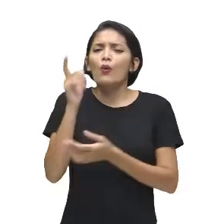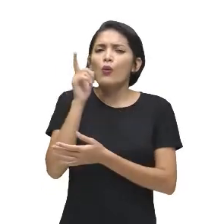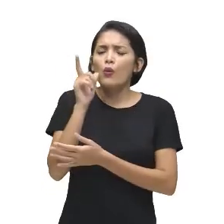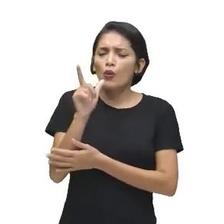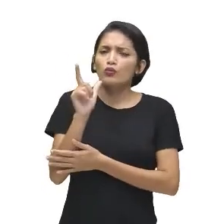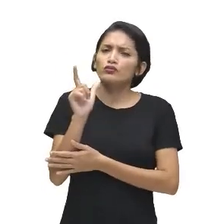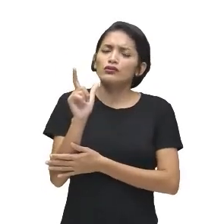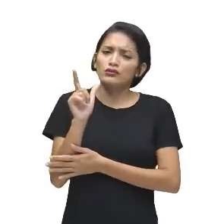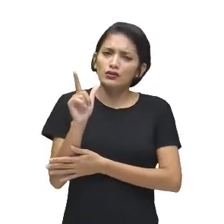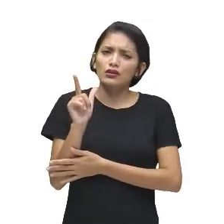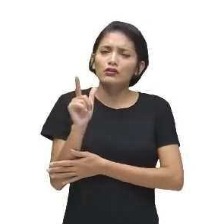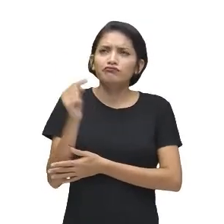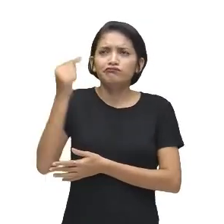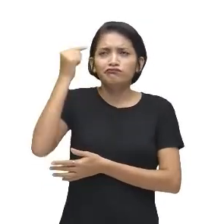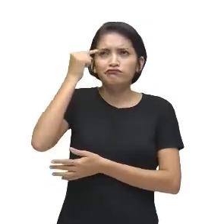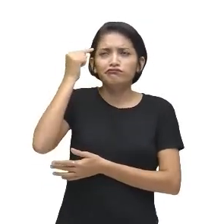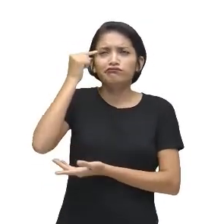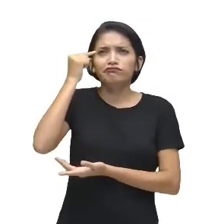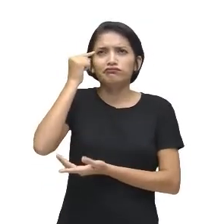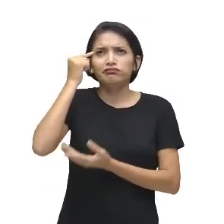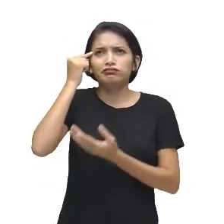pelo menos um alento?